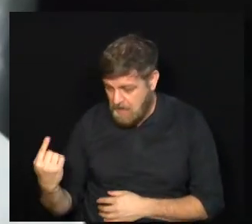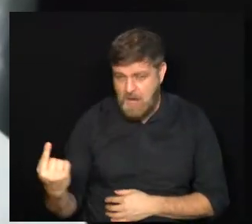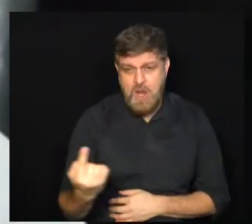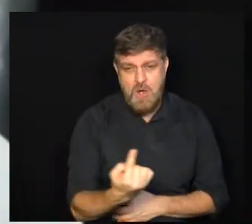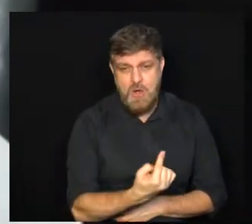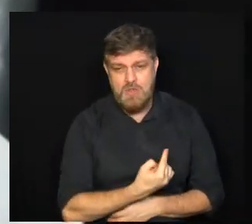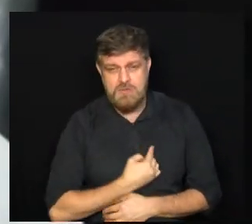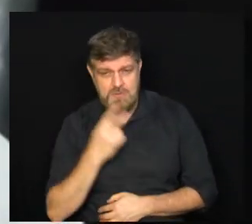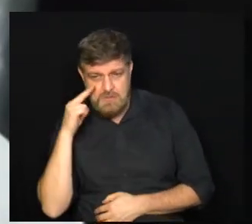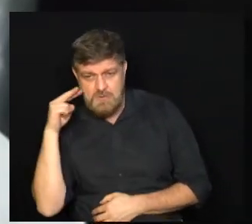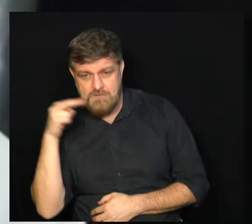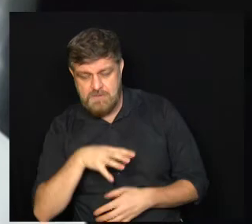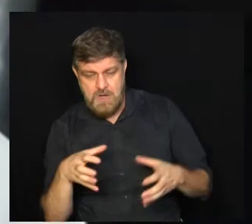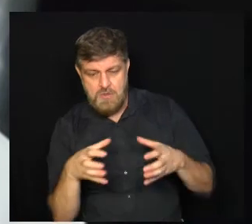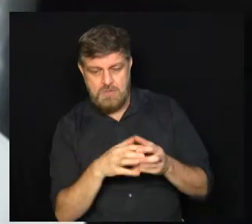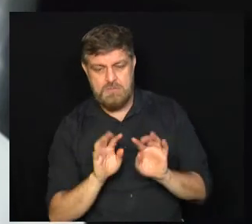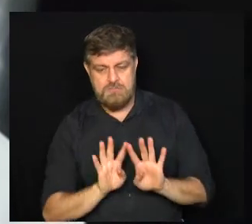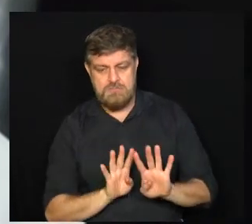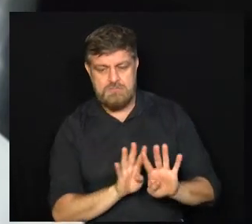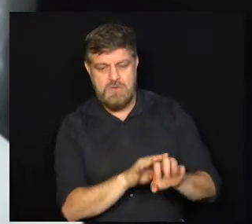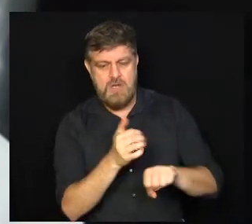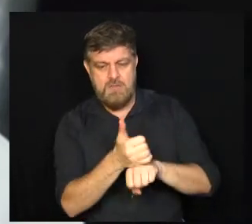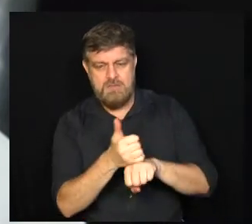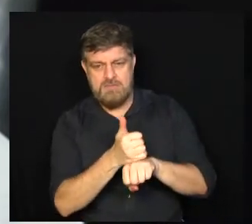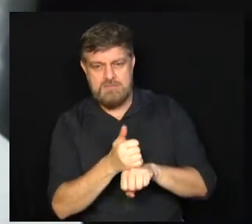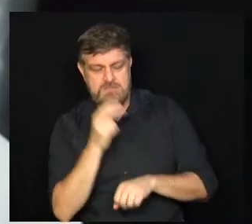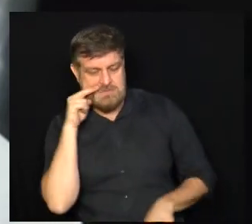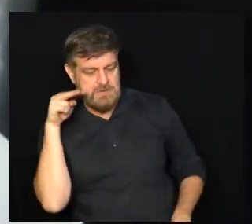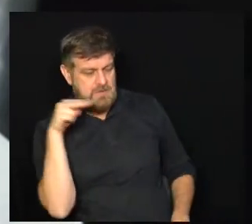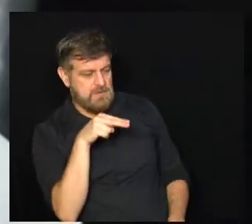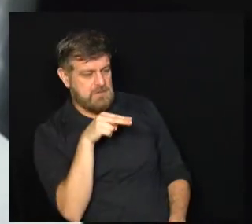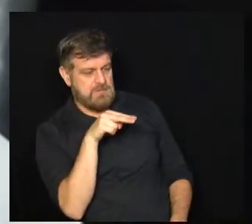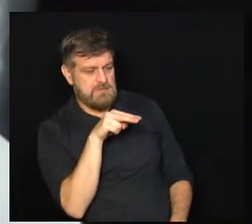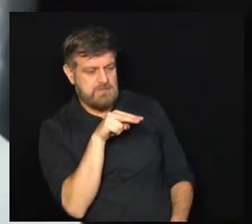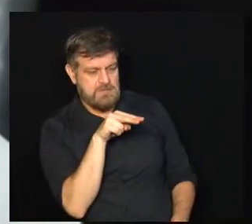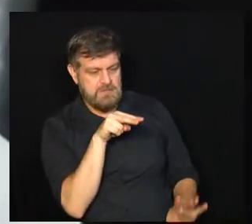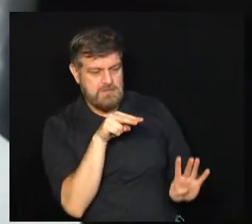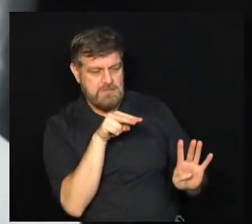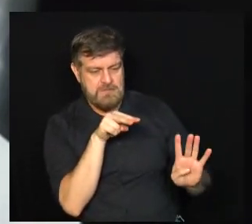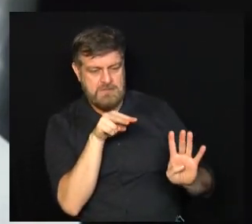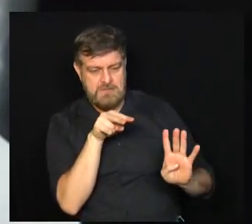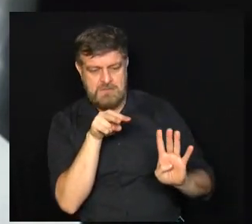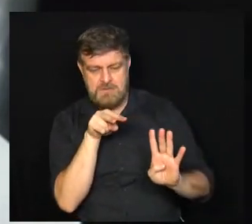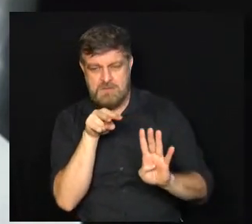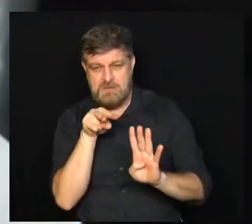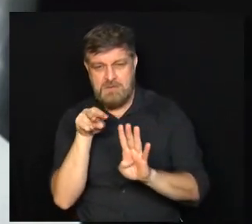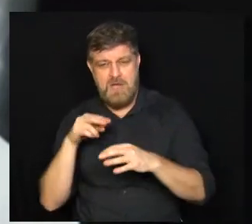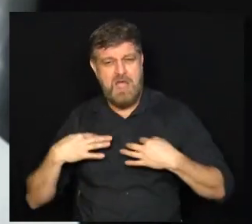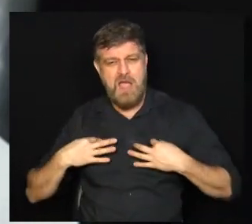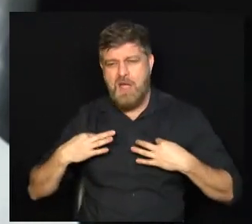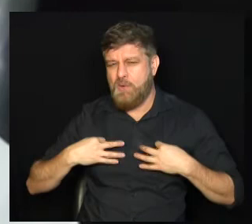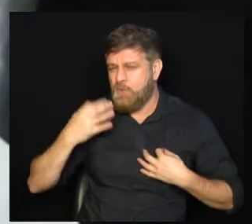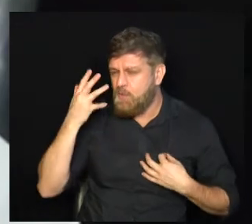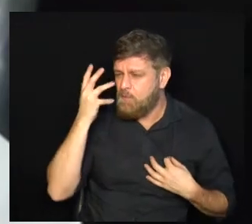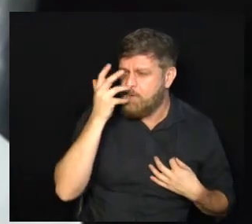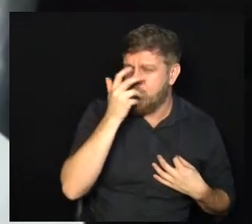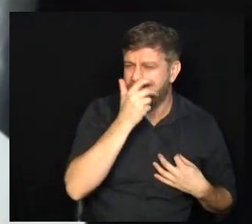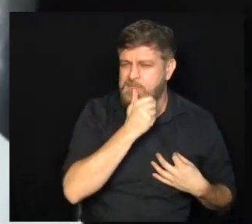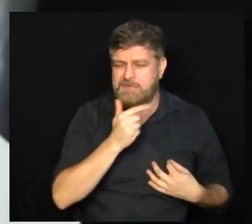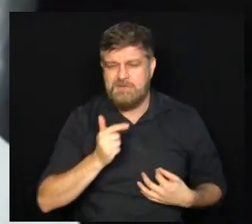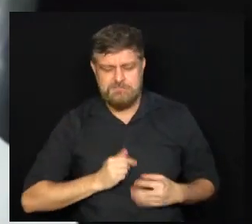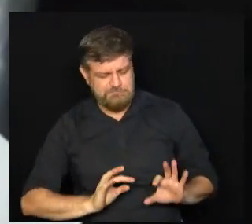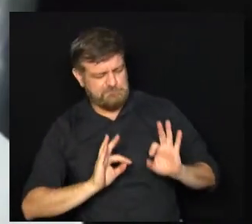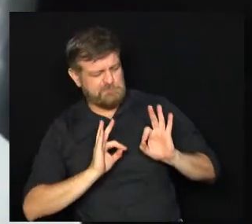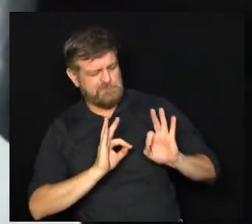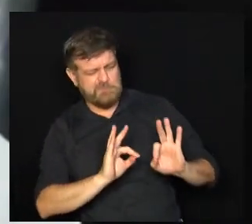uma tripulação no aeroporto, você para, você fica olhando, porque o uniforme é bonito, a apresentação é